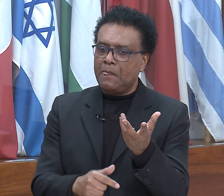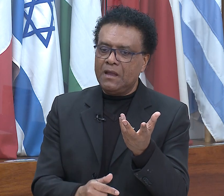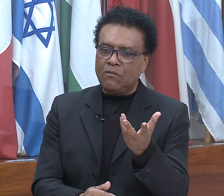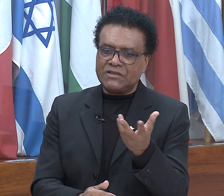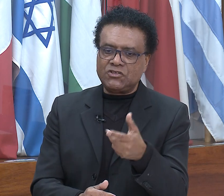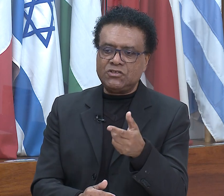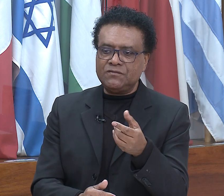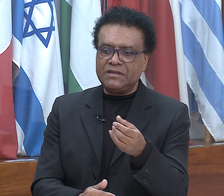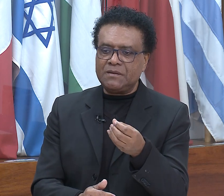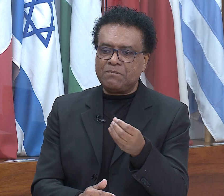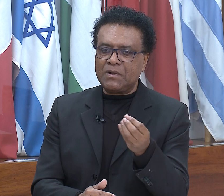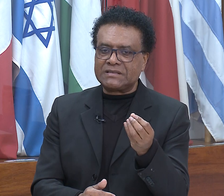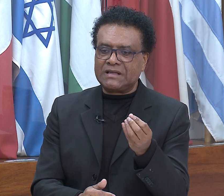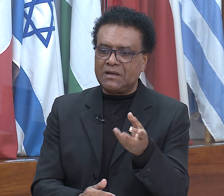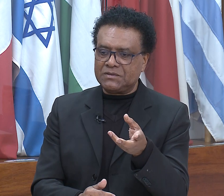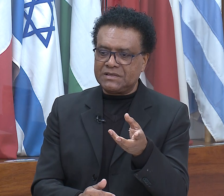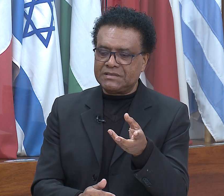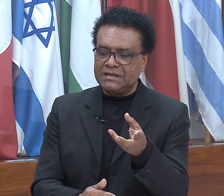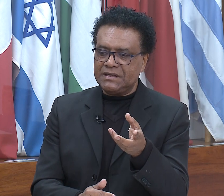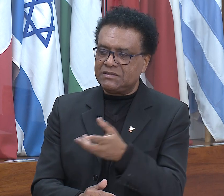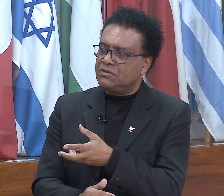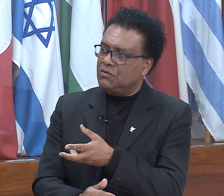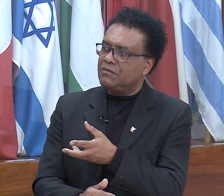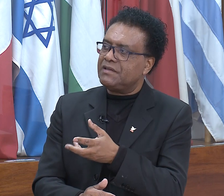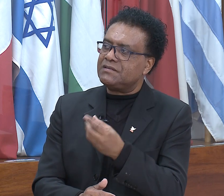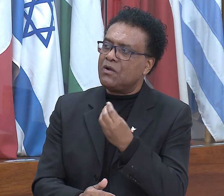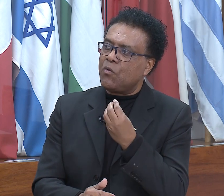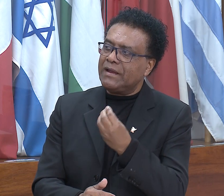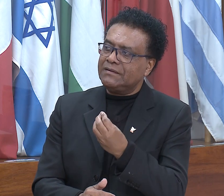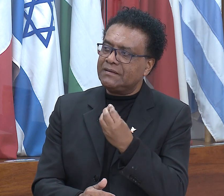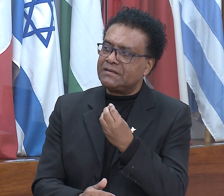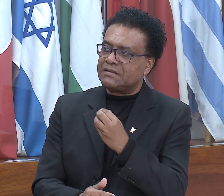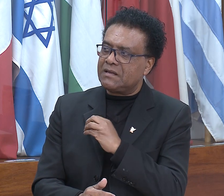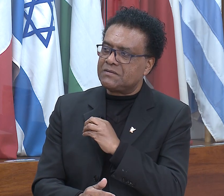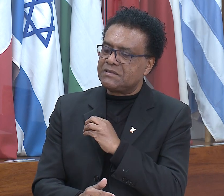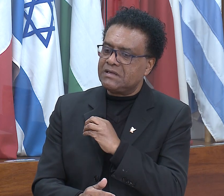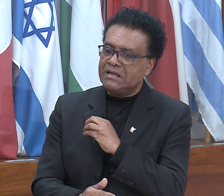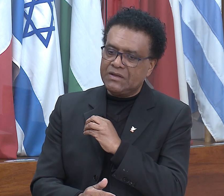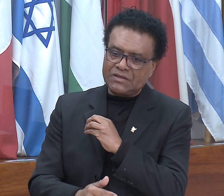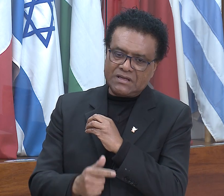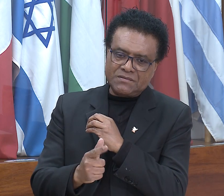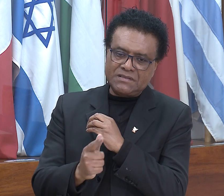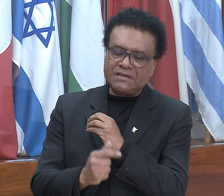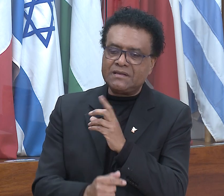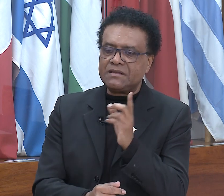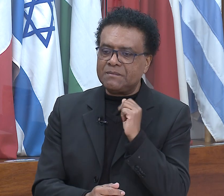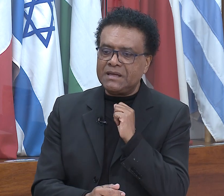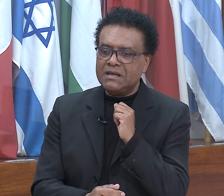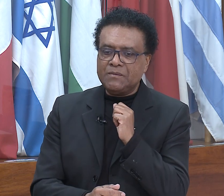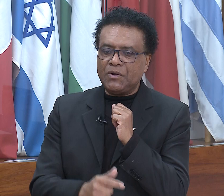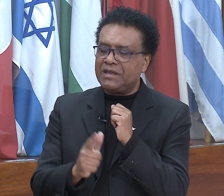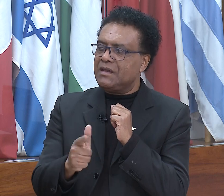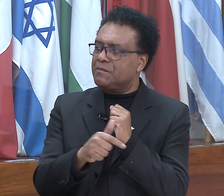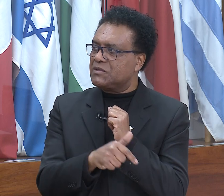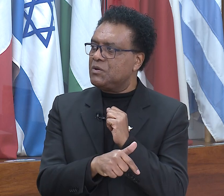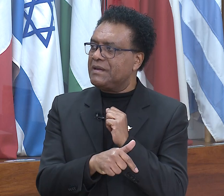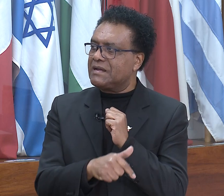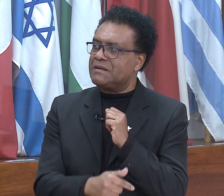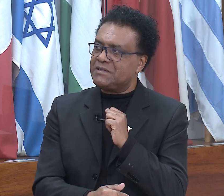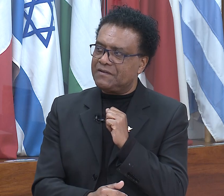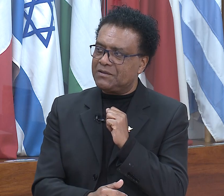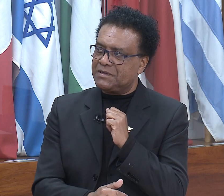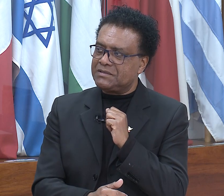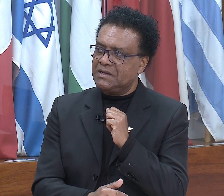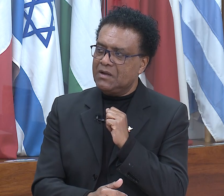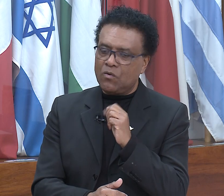Santa Maria Um aditivo ele tem poucas causas esse novo tem 53 cláusulas nós queremos entender também porque não passou